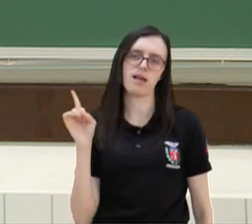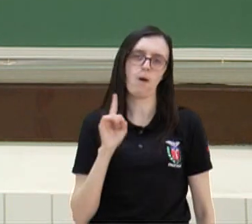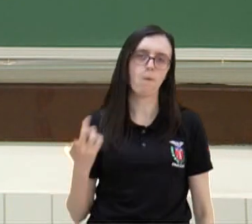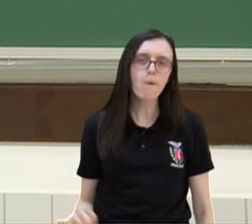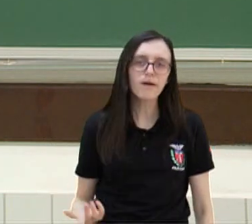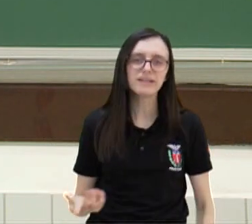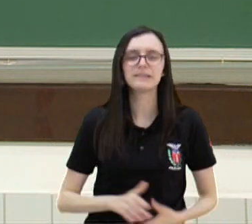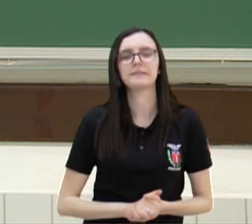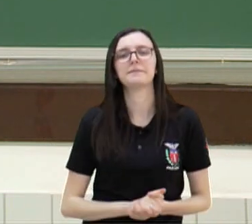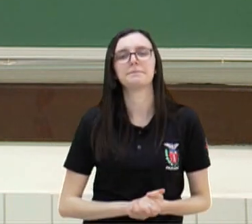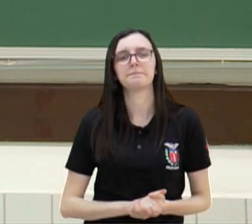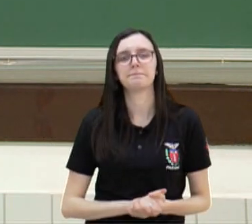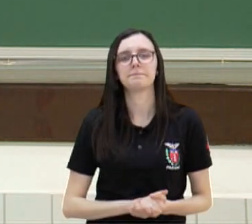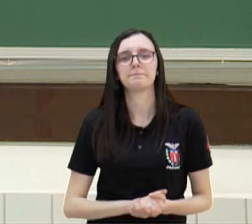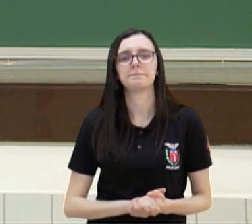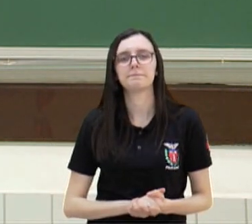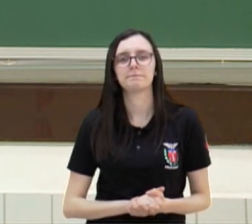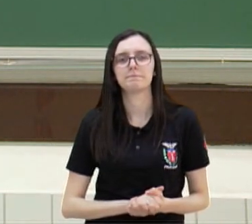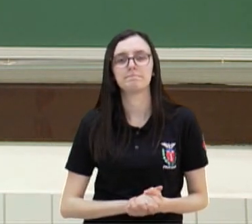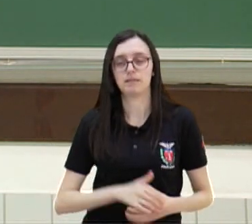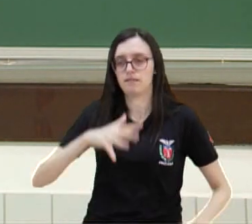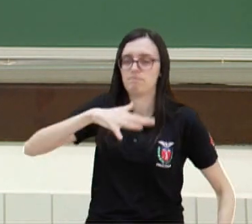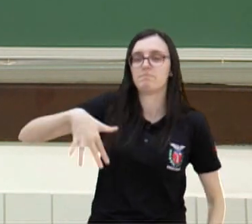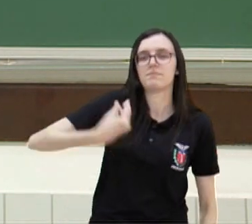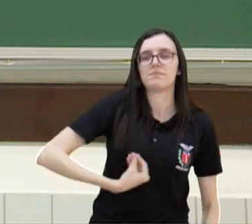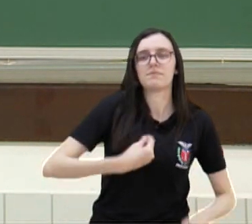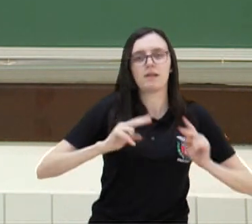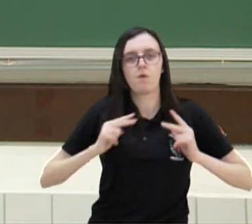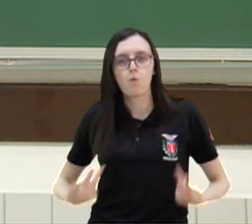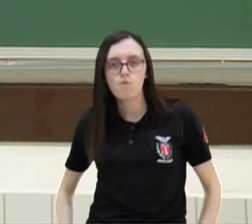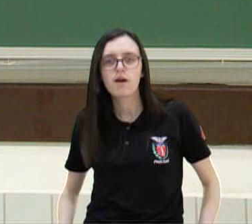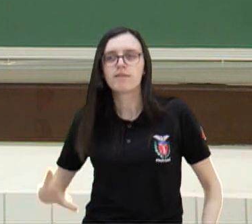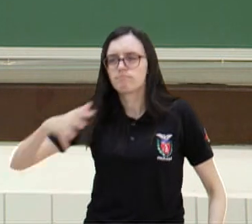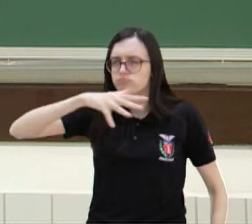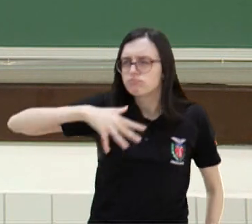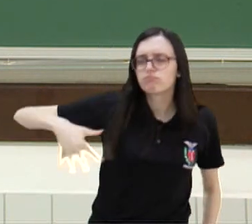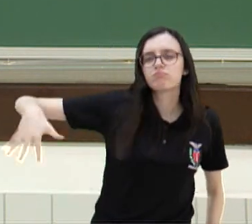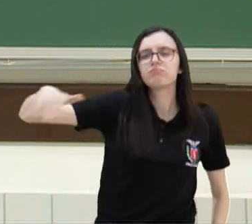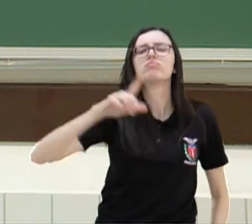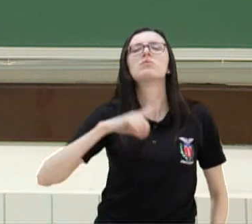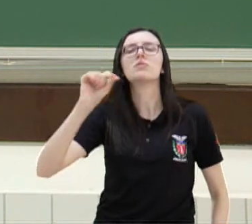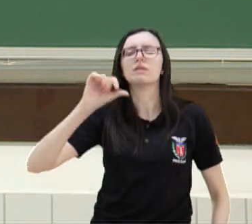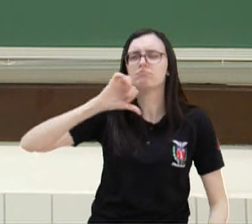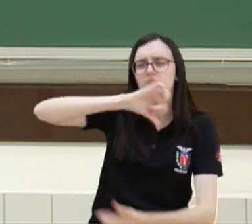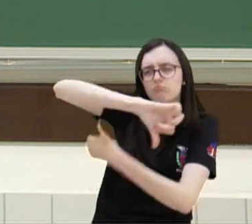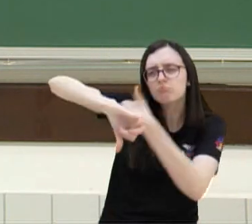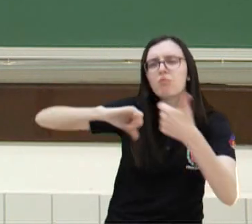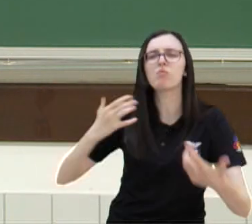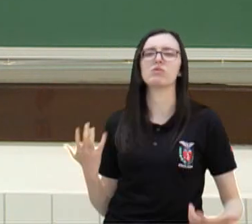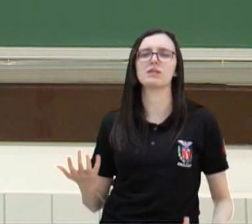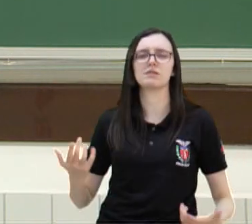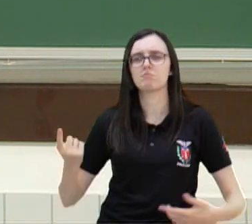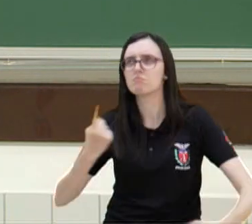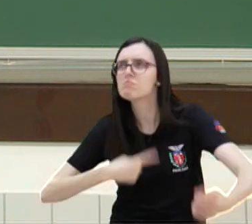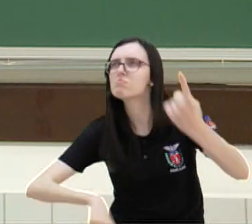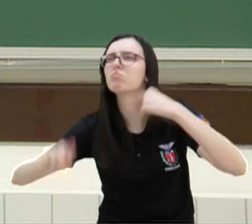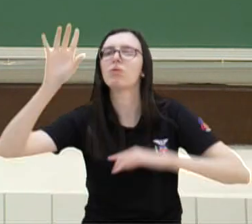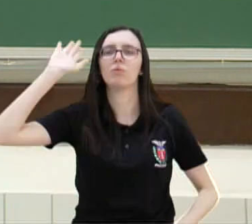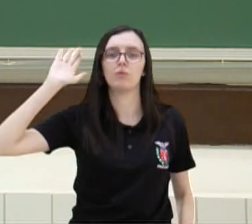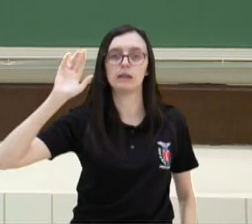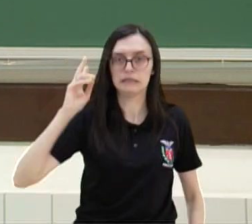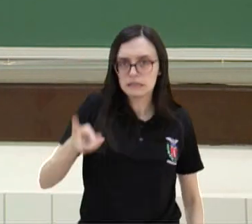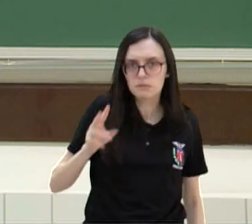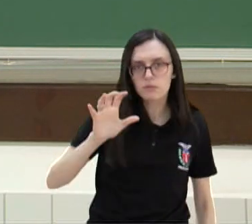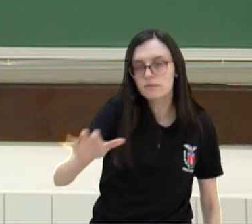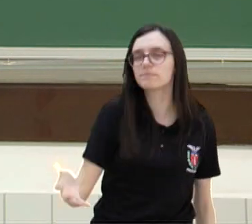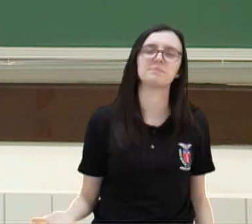estável. A civilização humana, o sapiens, ele tem um quê de mudança, de evolução. E nem